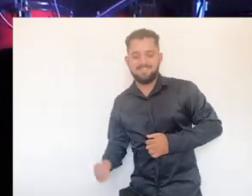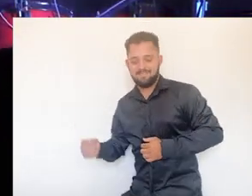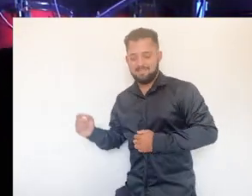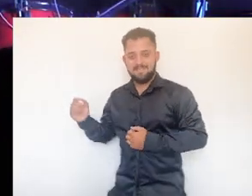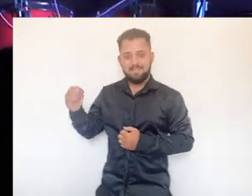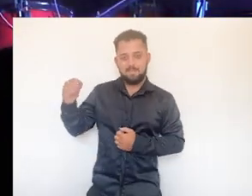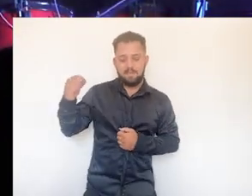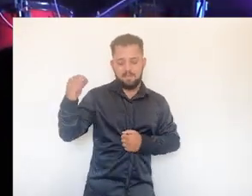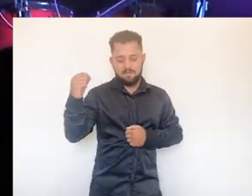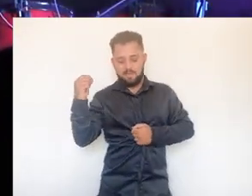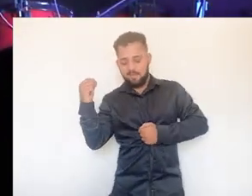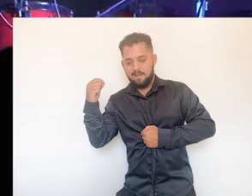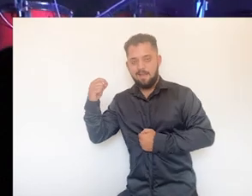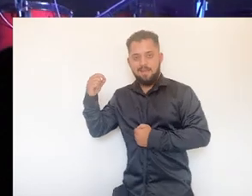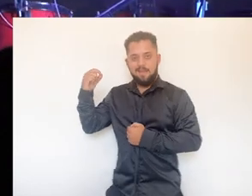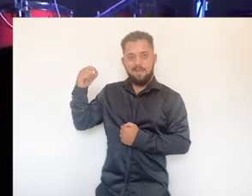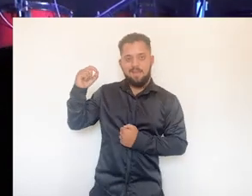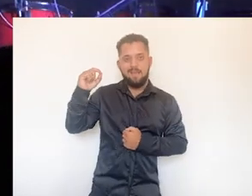Embalando esse